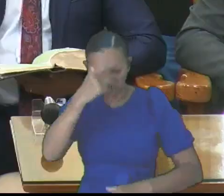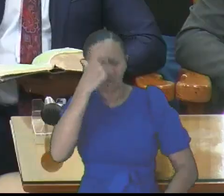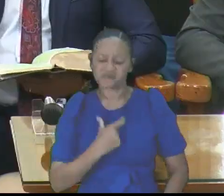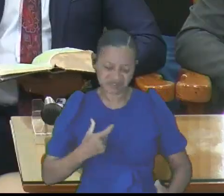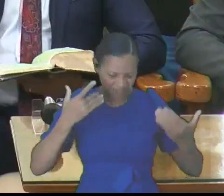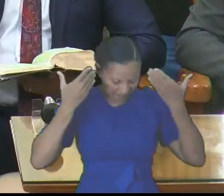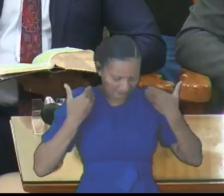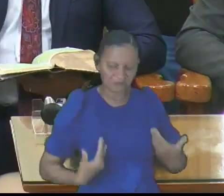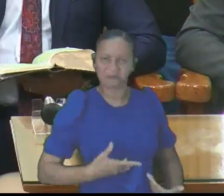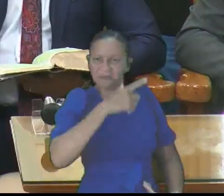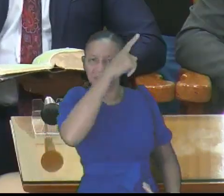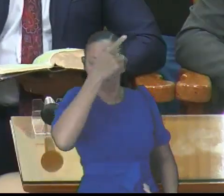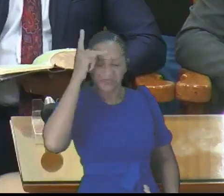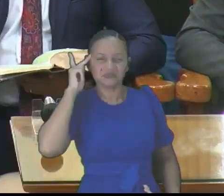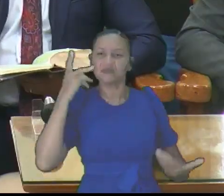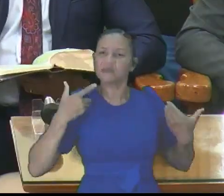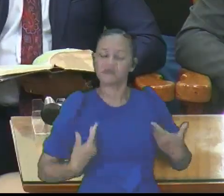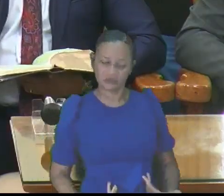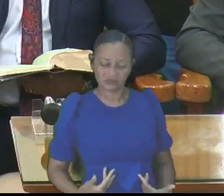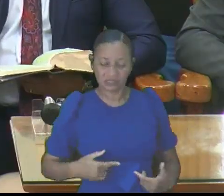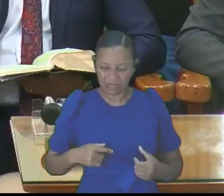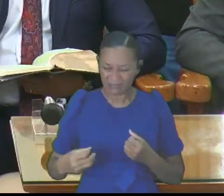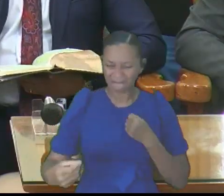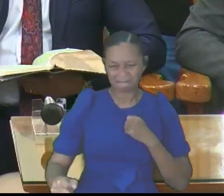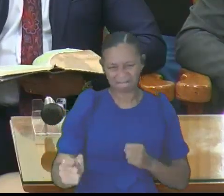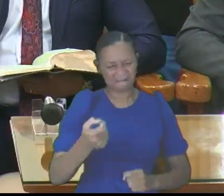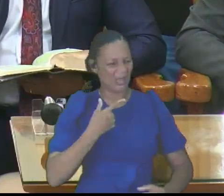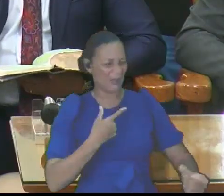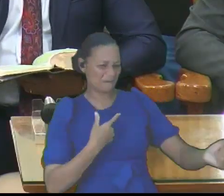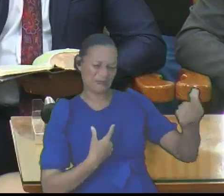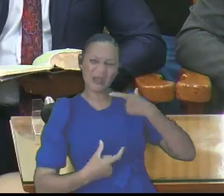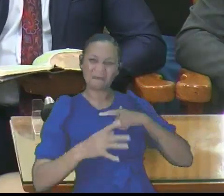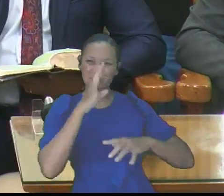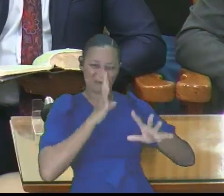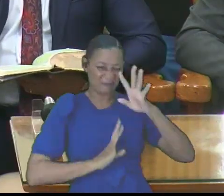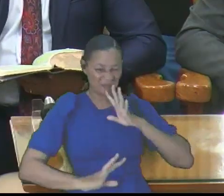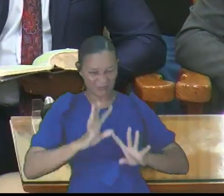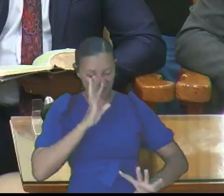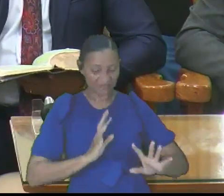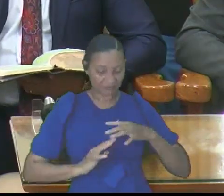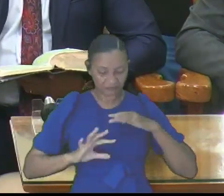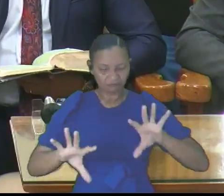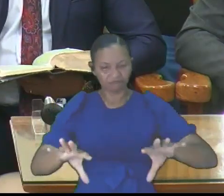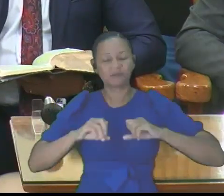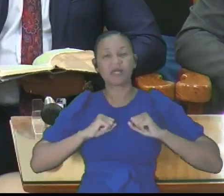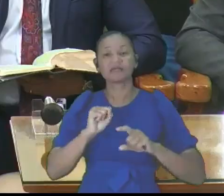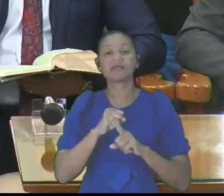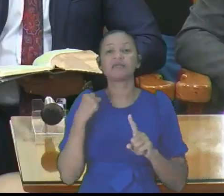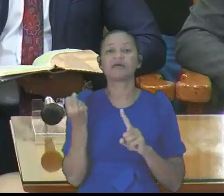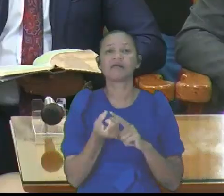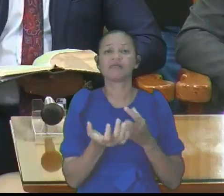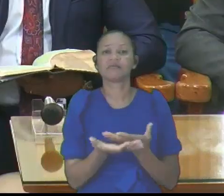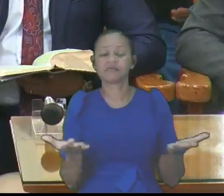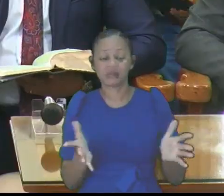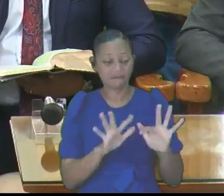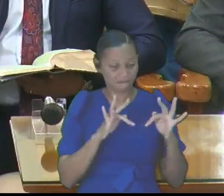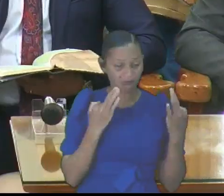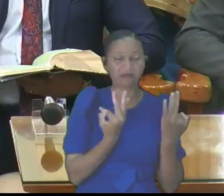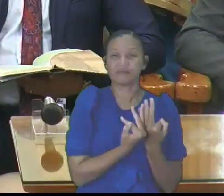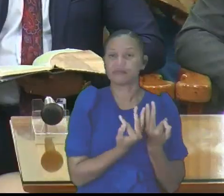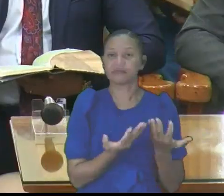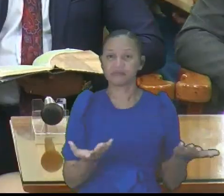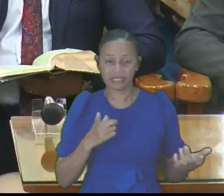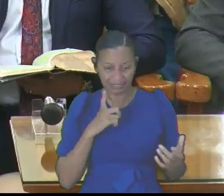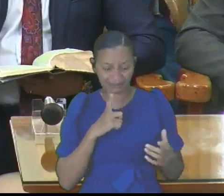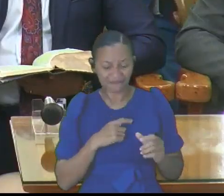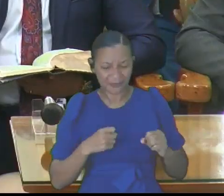gente, faz de você ser humano. As fricções, as batidas que a vida oferece em sociedade. Em família, tem